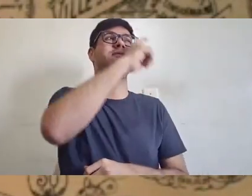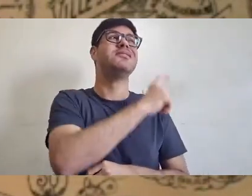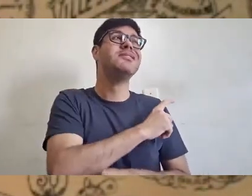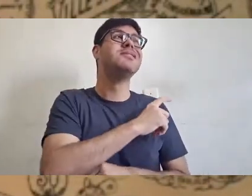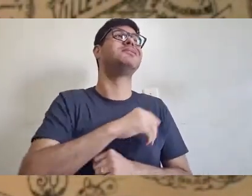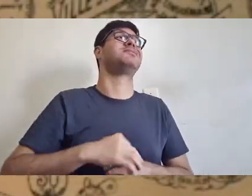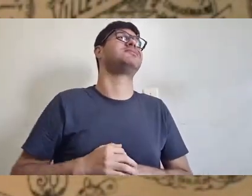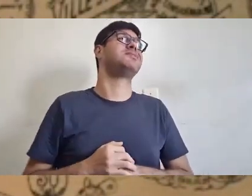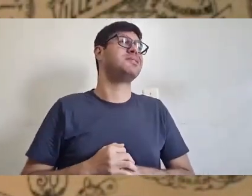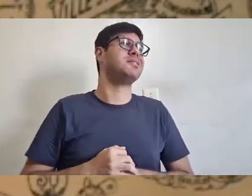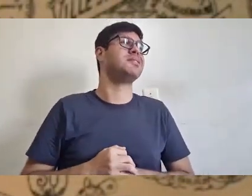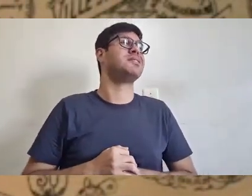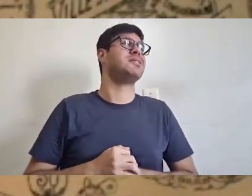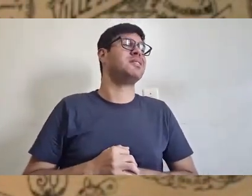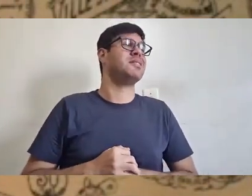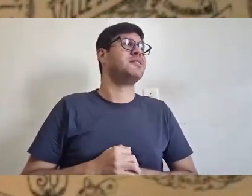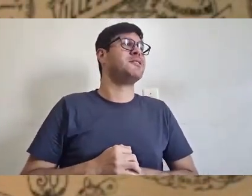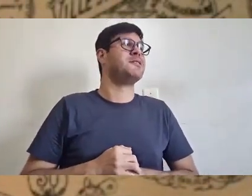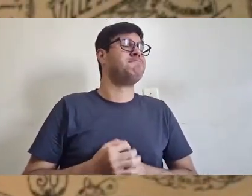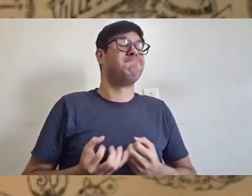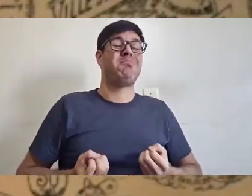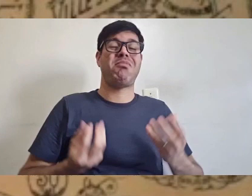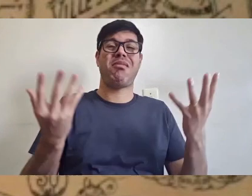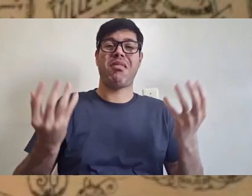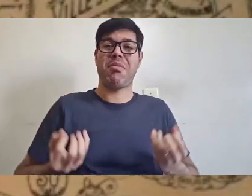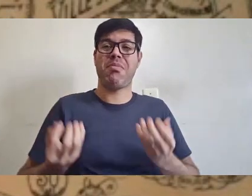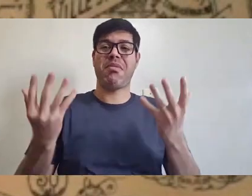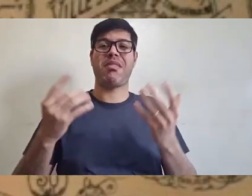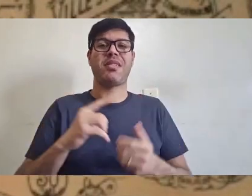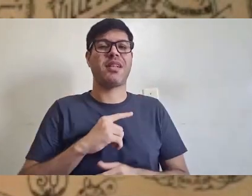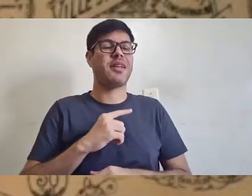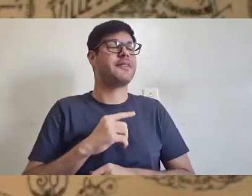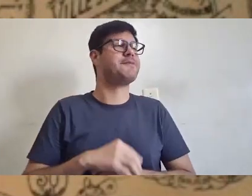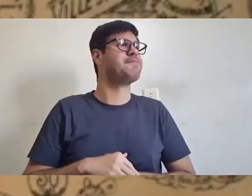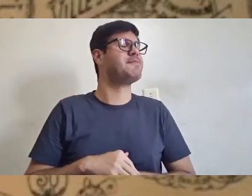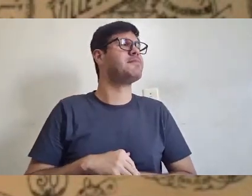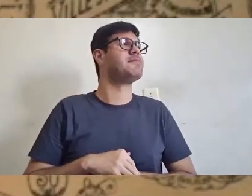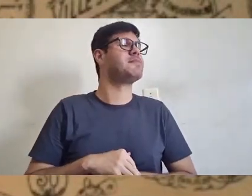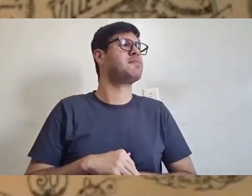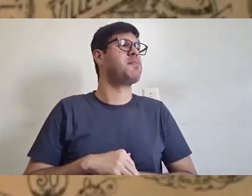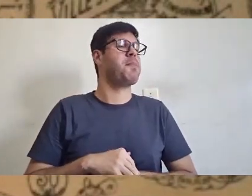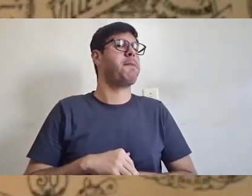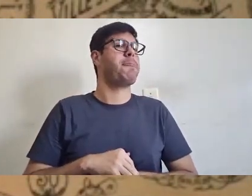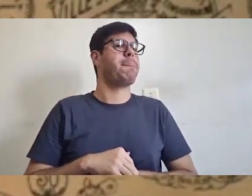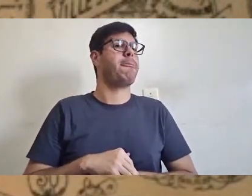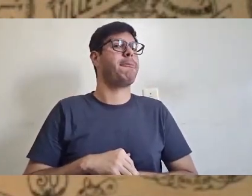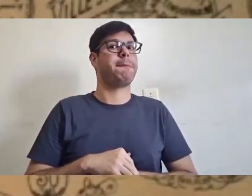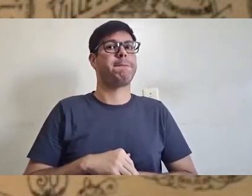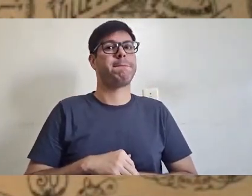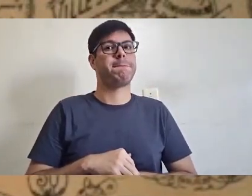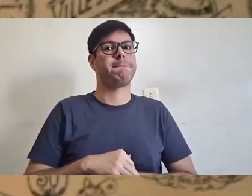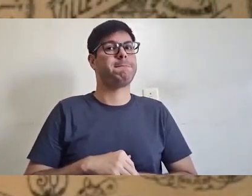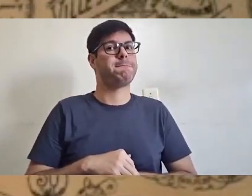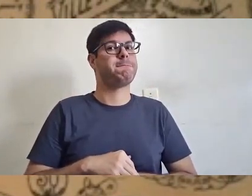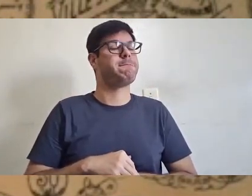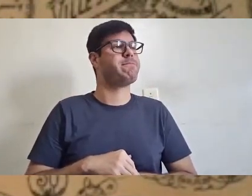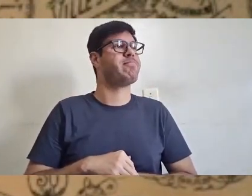barbaridade, entendeu? Em todos os sentidos há um desperdício de dinheiro, inclusive em função